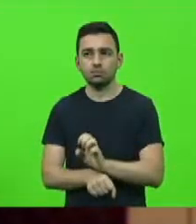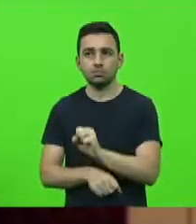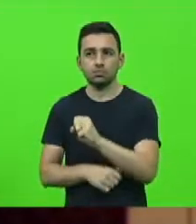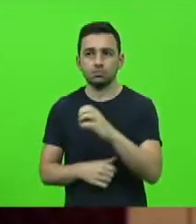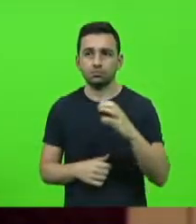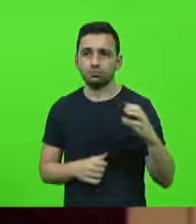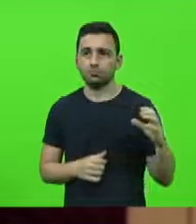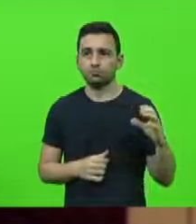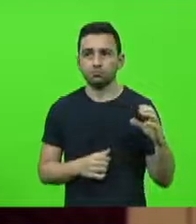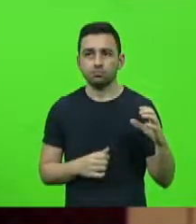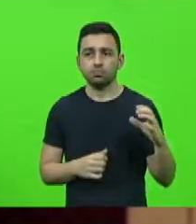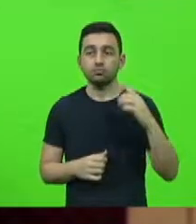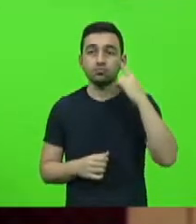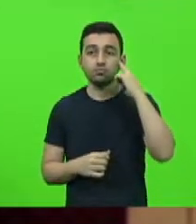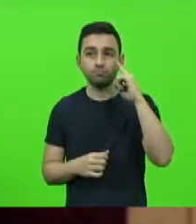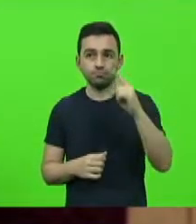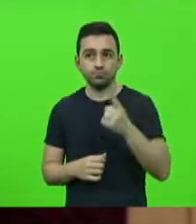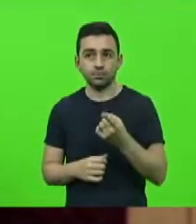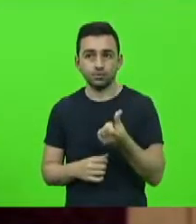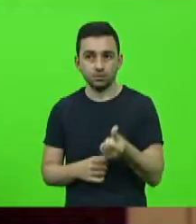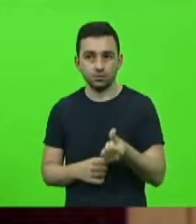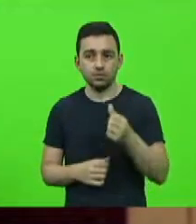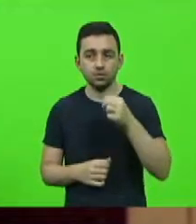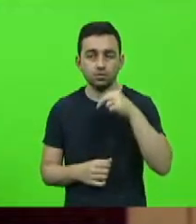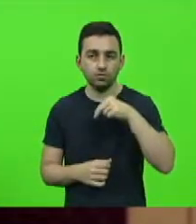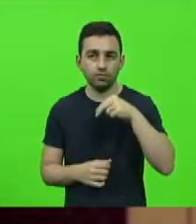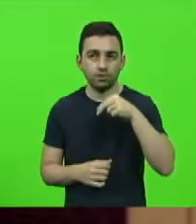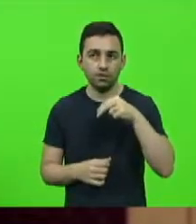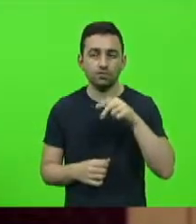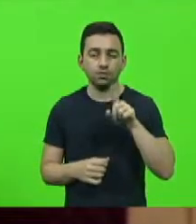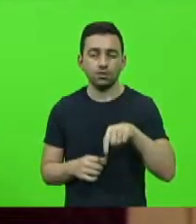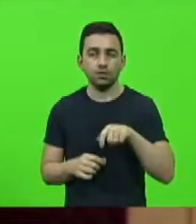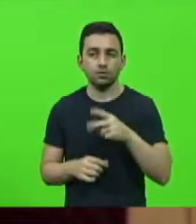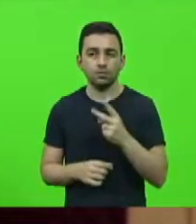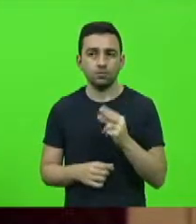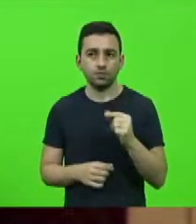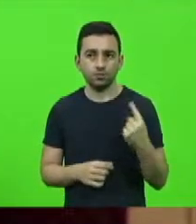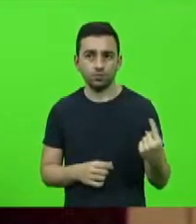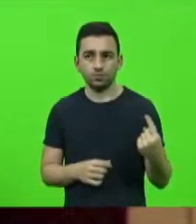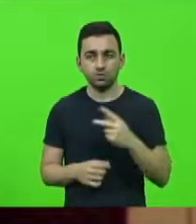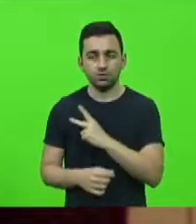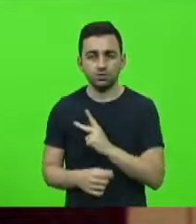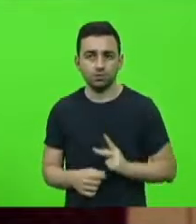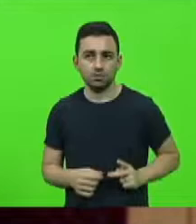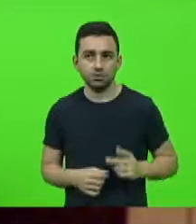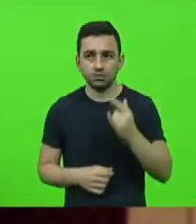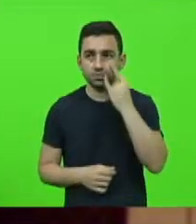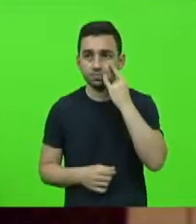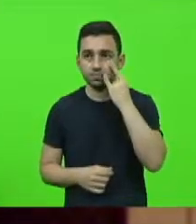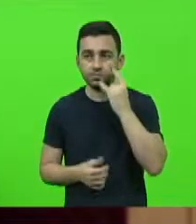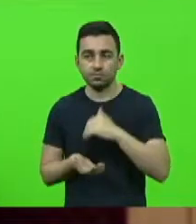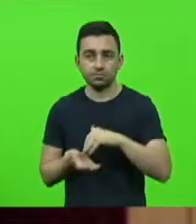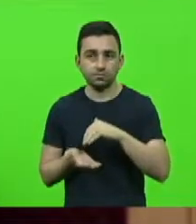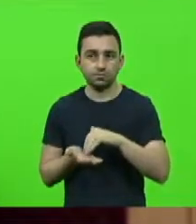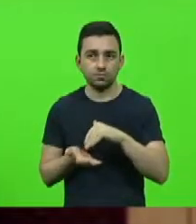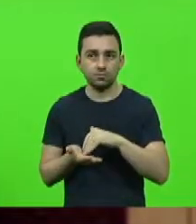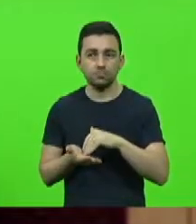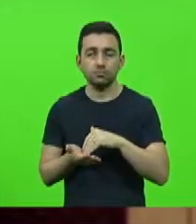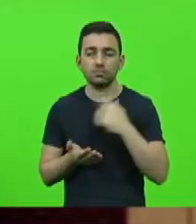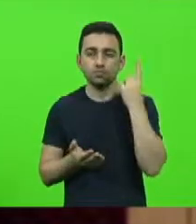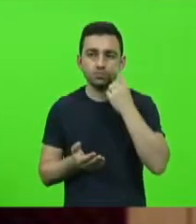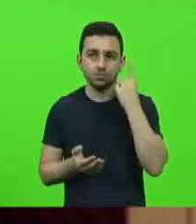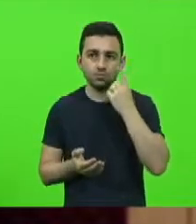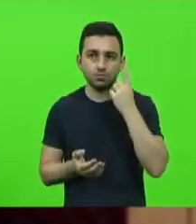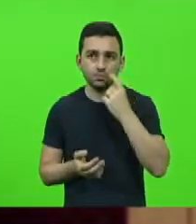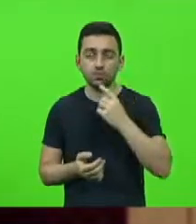Catarina, realizada em 16 de novembro de 2021. Presidência: deputado Mauro de Nadal. Secretarias: deputados Ricardo